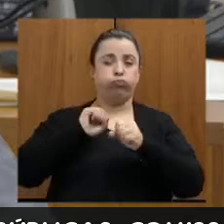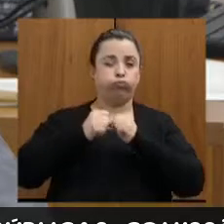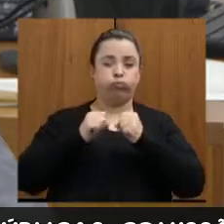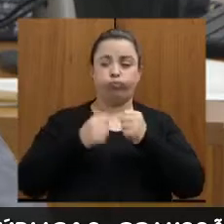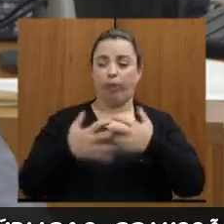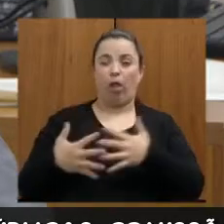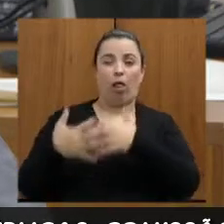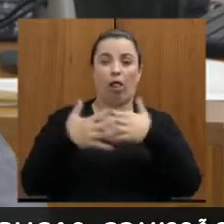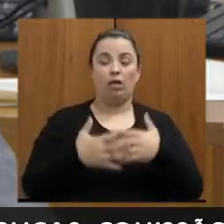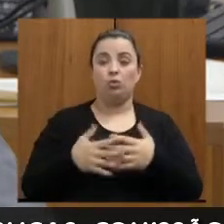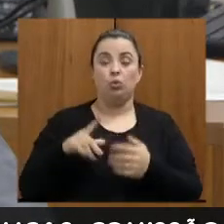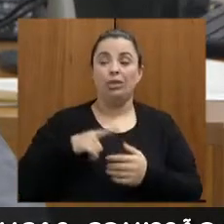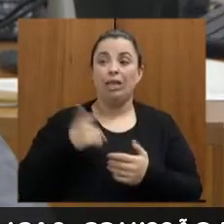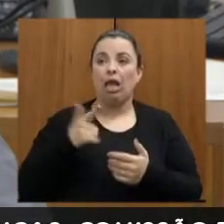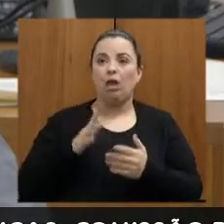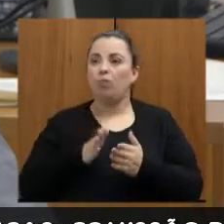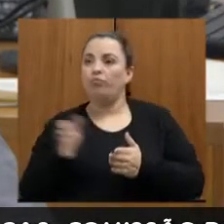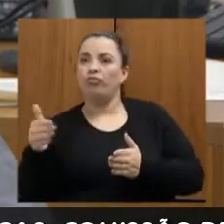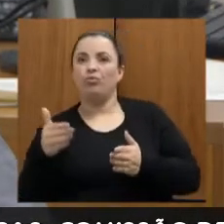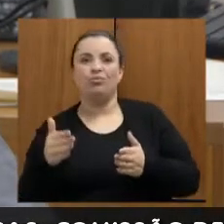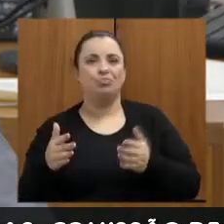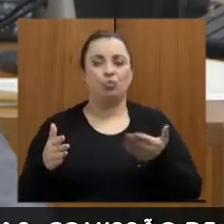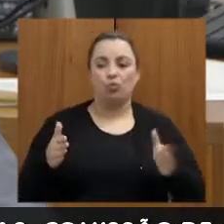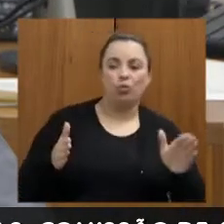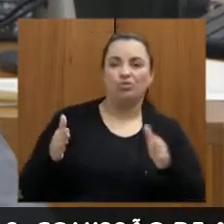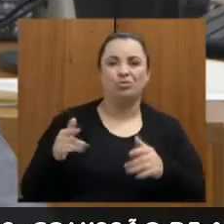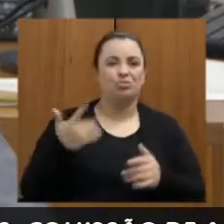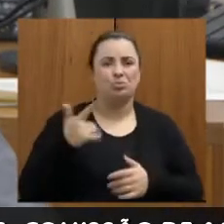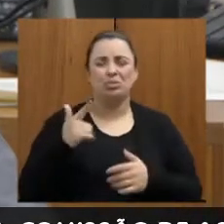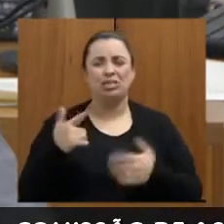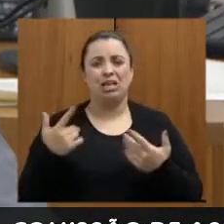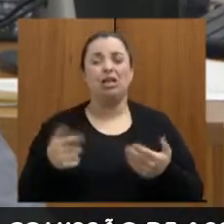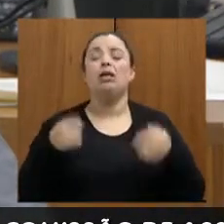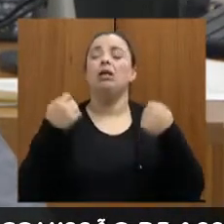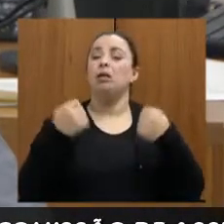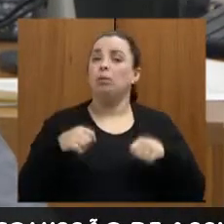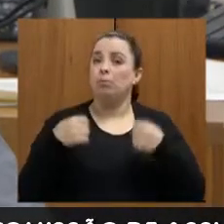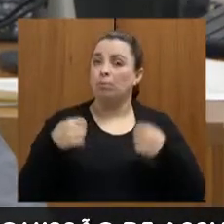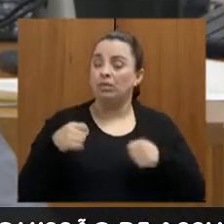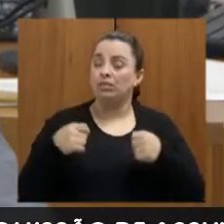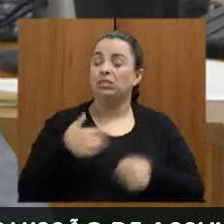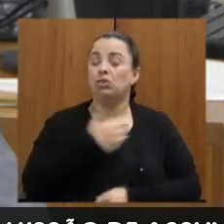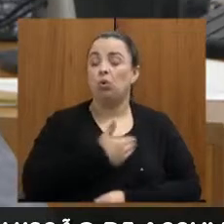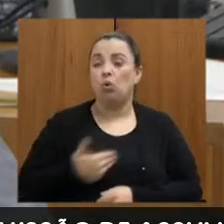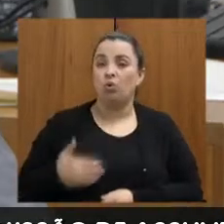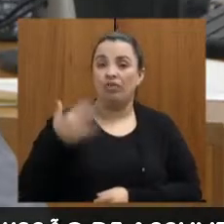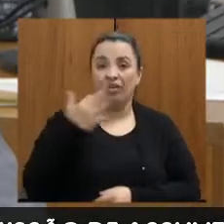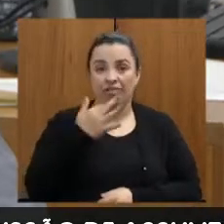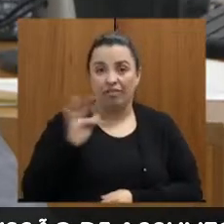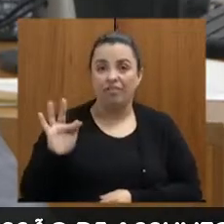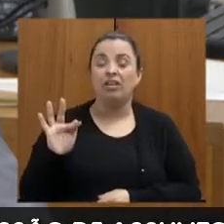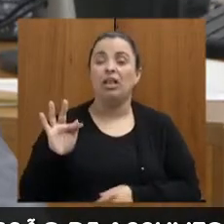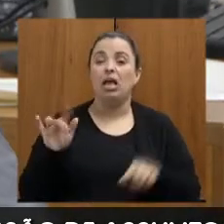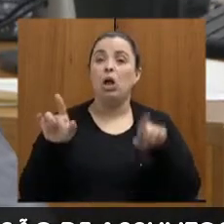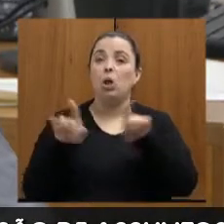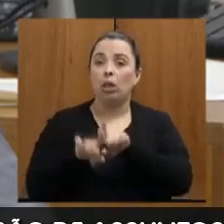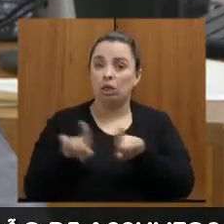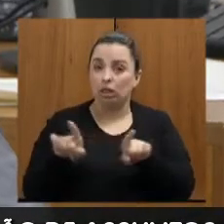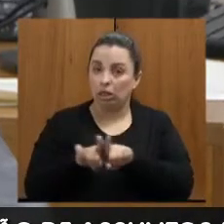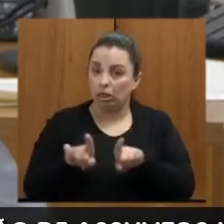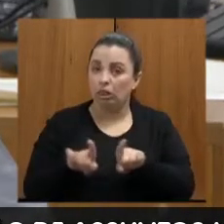não a gente sonha com o governo federal possa fazer também